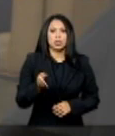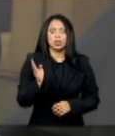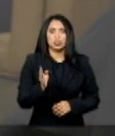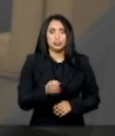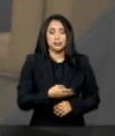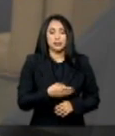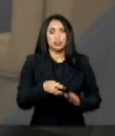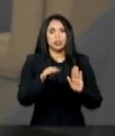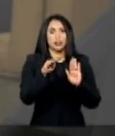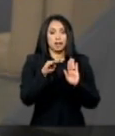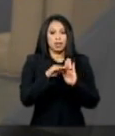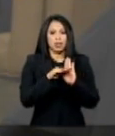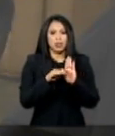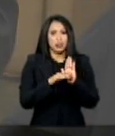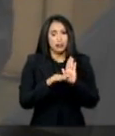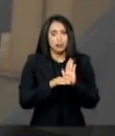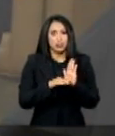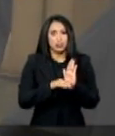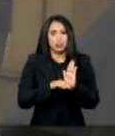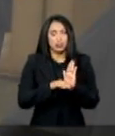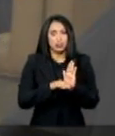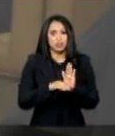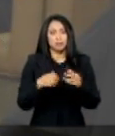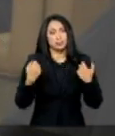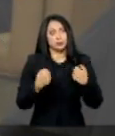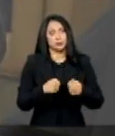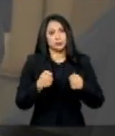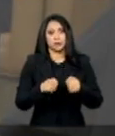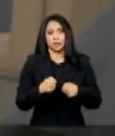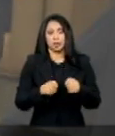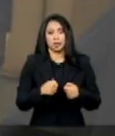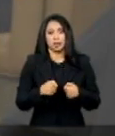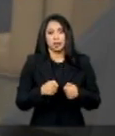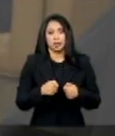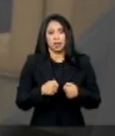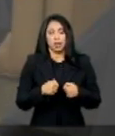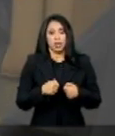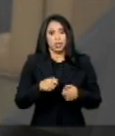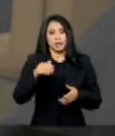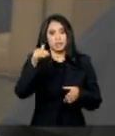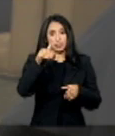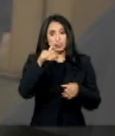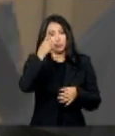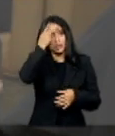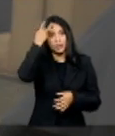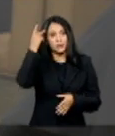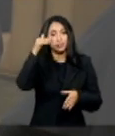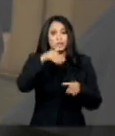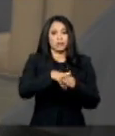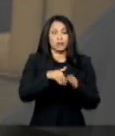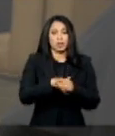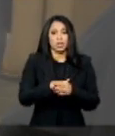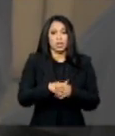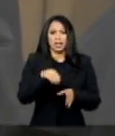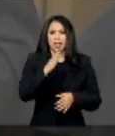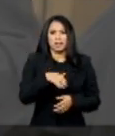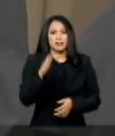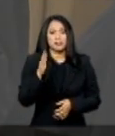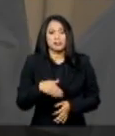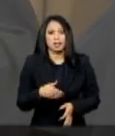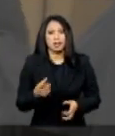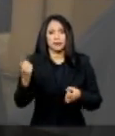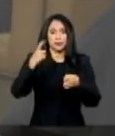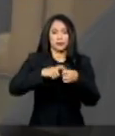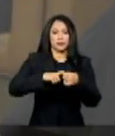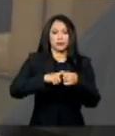infelizmente o parlamentar angariam cacife político perante o eleitorado conseguir suspender aquela taxa de religação quando o usuário